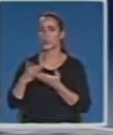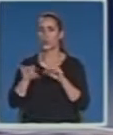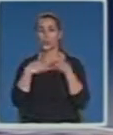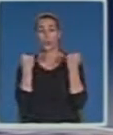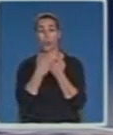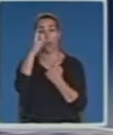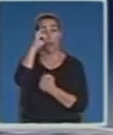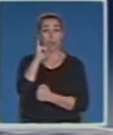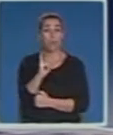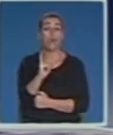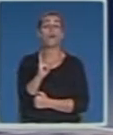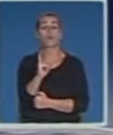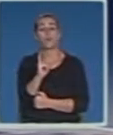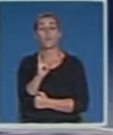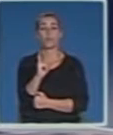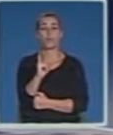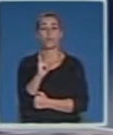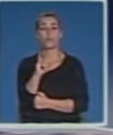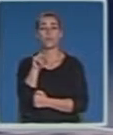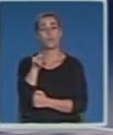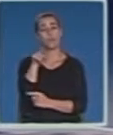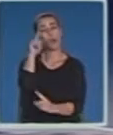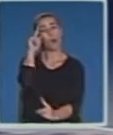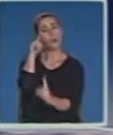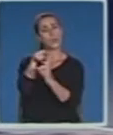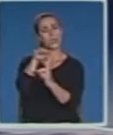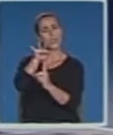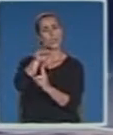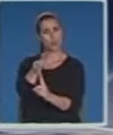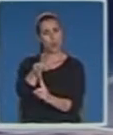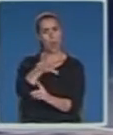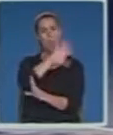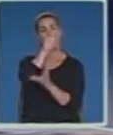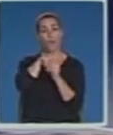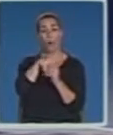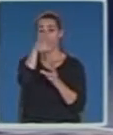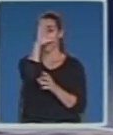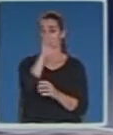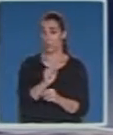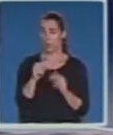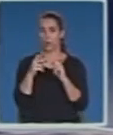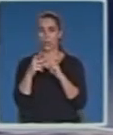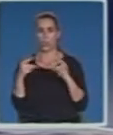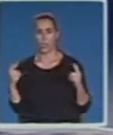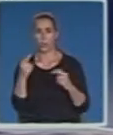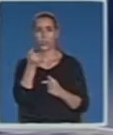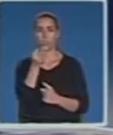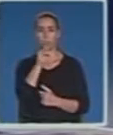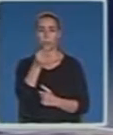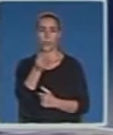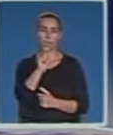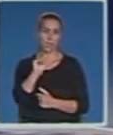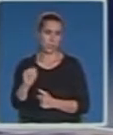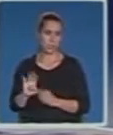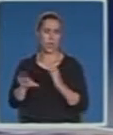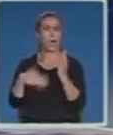Uma ideia encarada como um desígnio regional que envolva o Governo, as autarquias e as IPSS. A